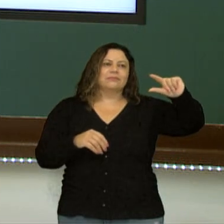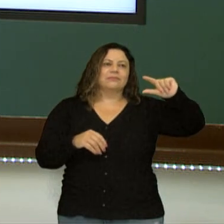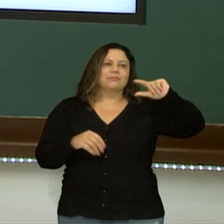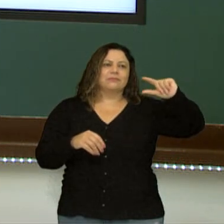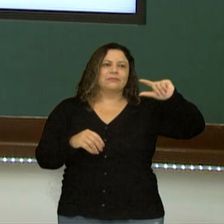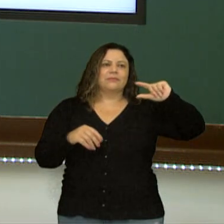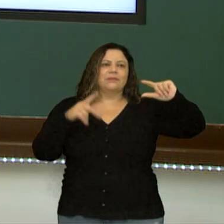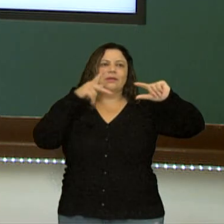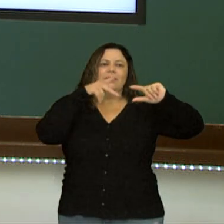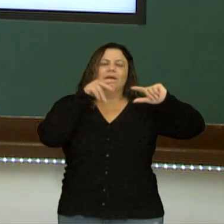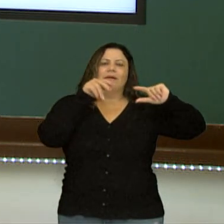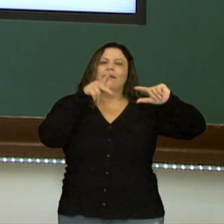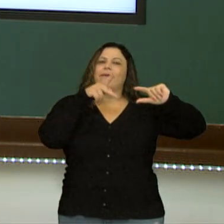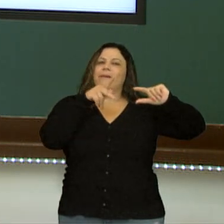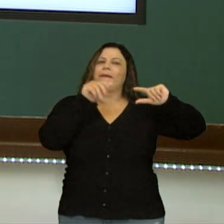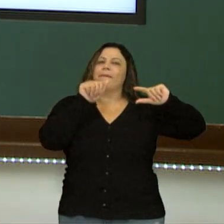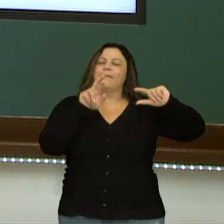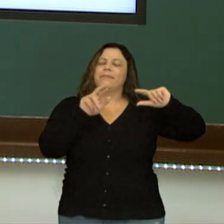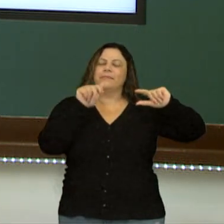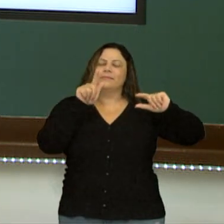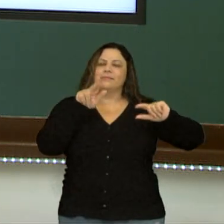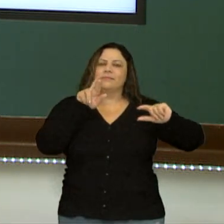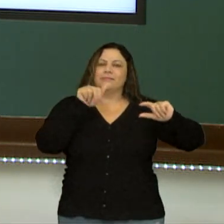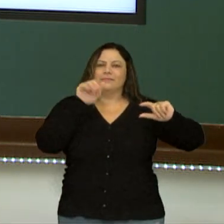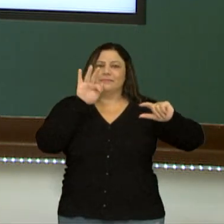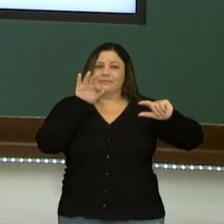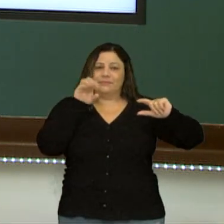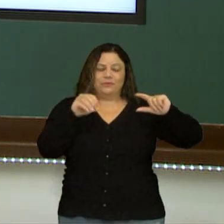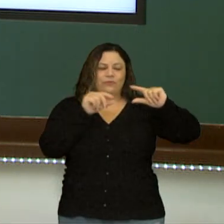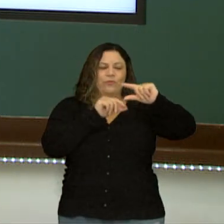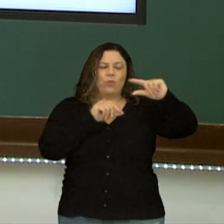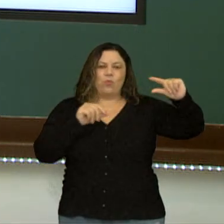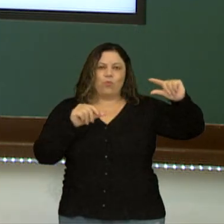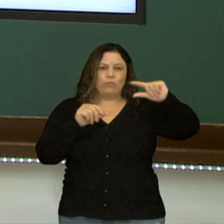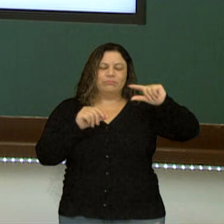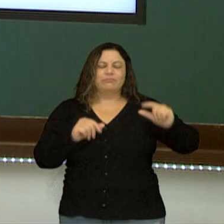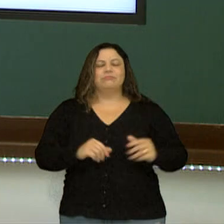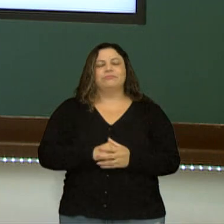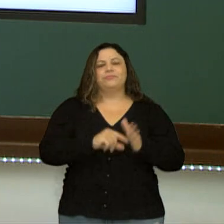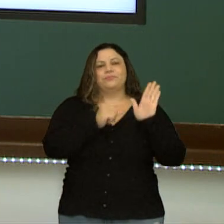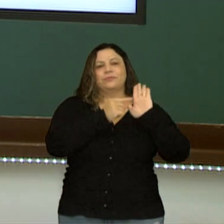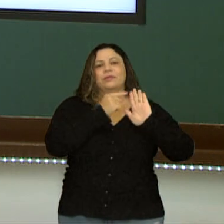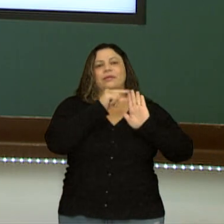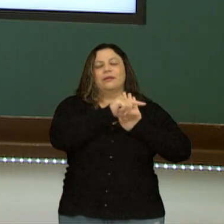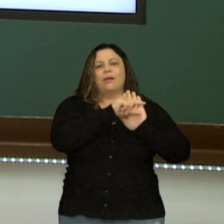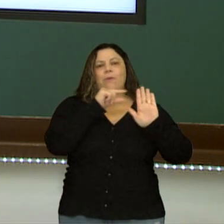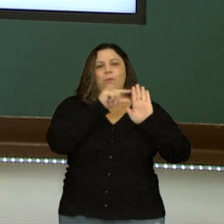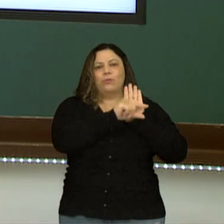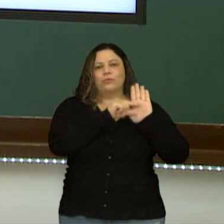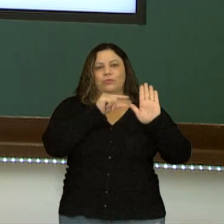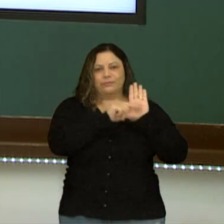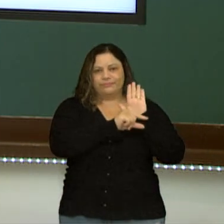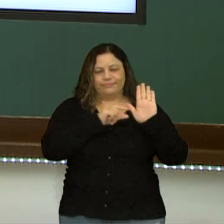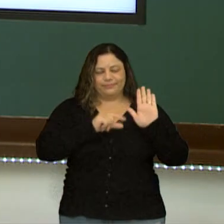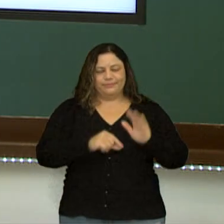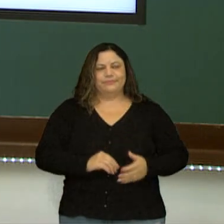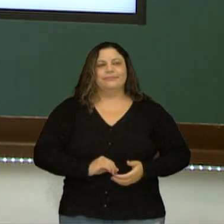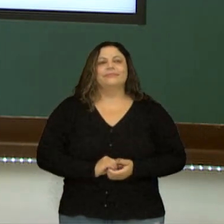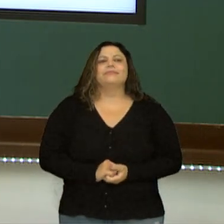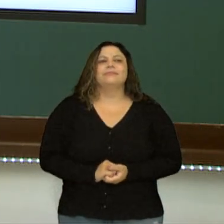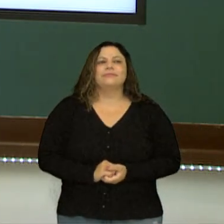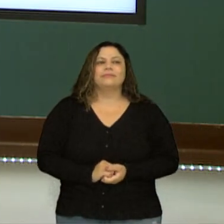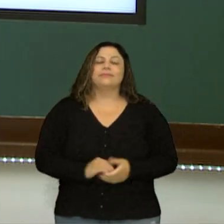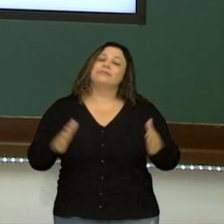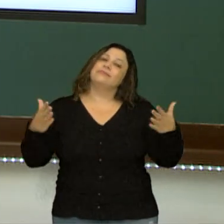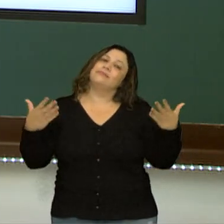a seção de um artigo. Dentro do artigo, é a seçãozinha lá. Até parágrafo 1º, 2º, 3º, né? Bom,